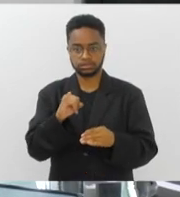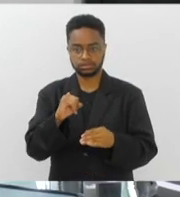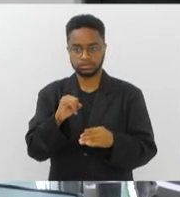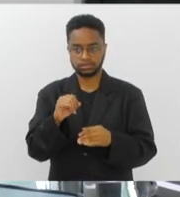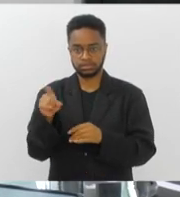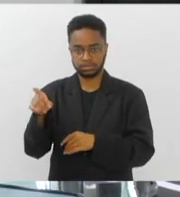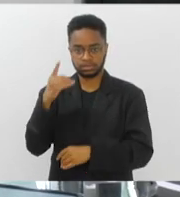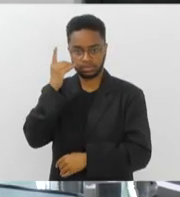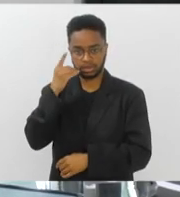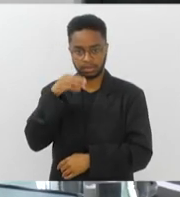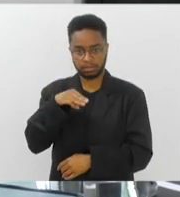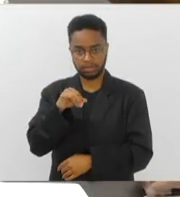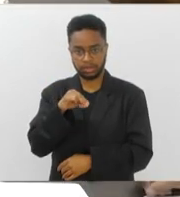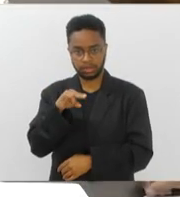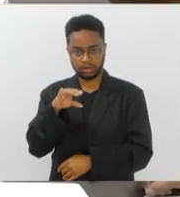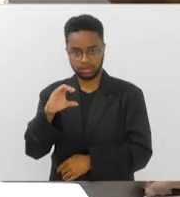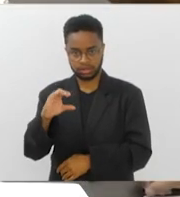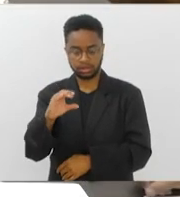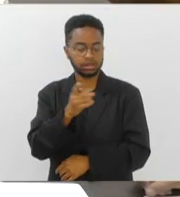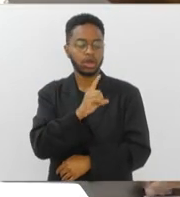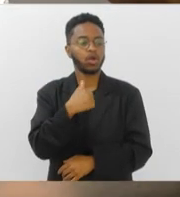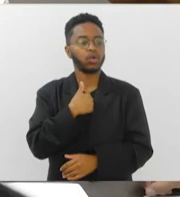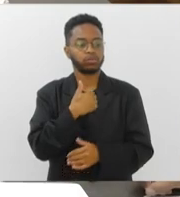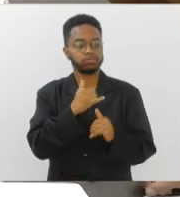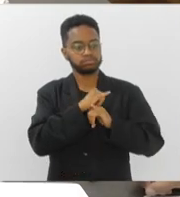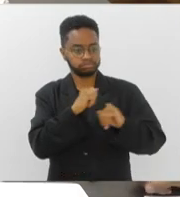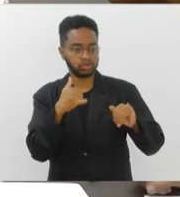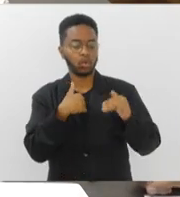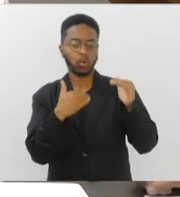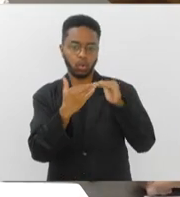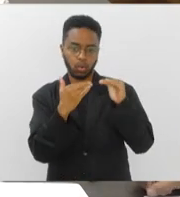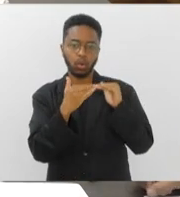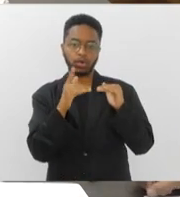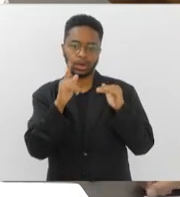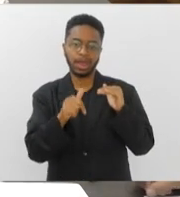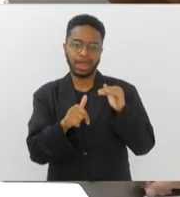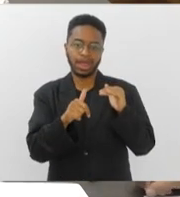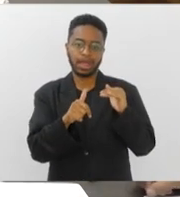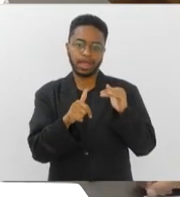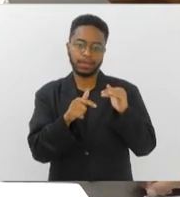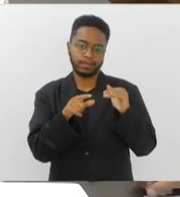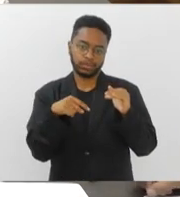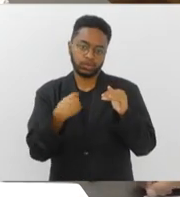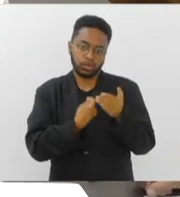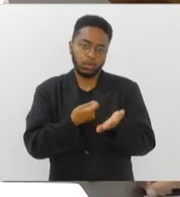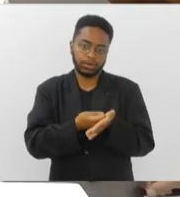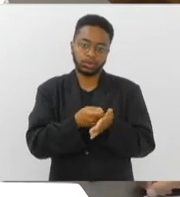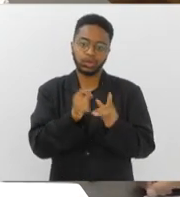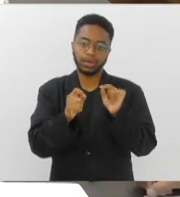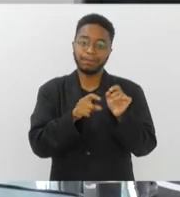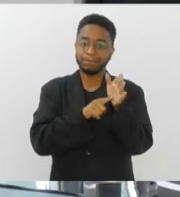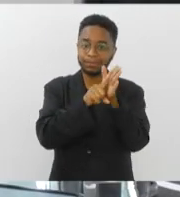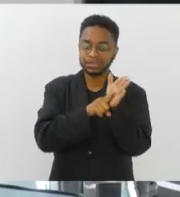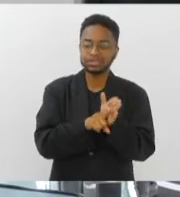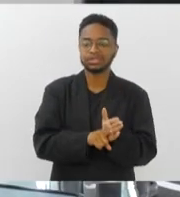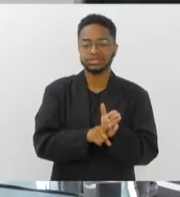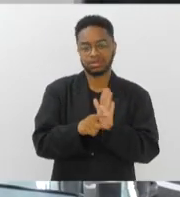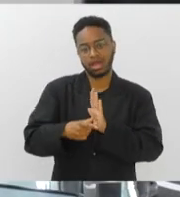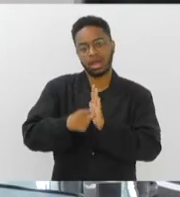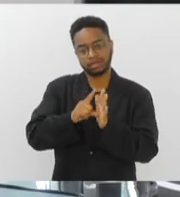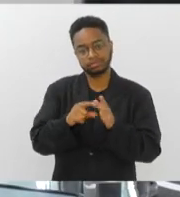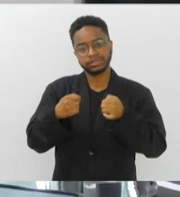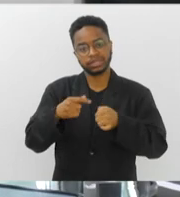Min, quer fazer uma palavra? Não, só para dizer que eu concordo com Vossa Excelência, é o dever de casa, né? É o dever de casa pesquisar. Exato, com leis anteriores.